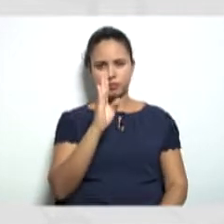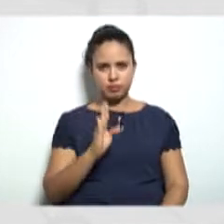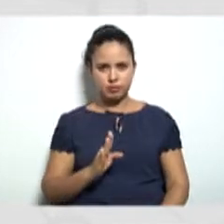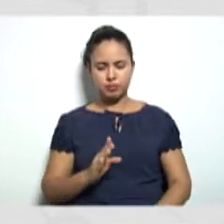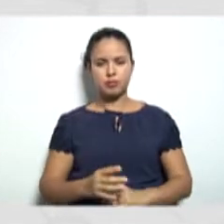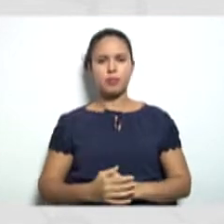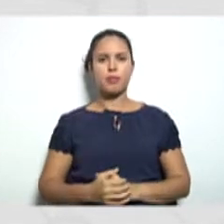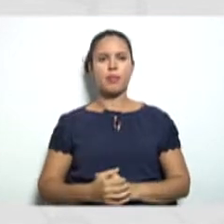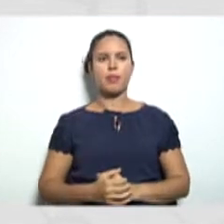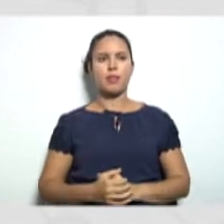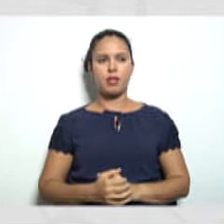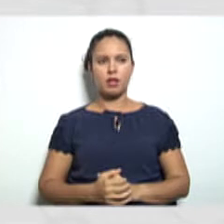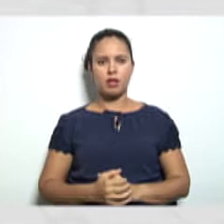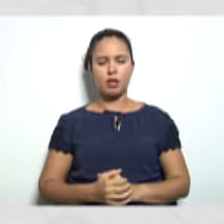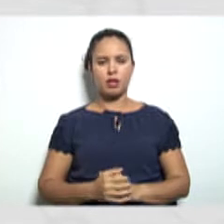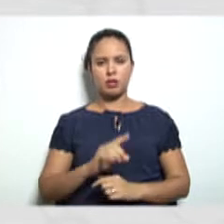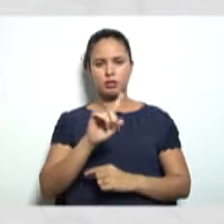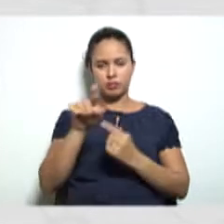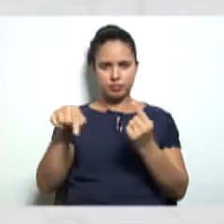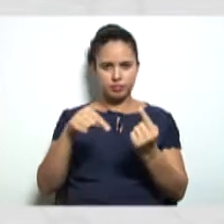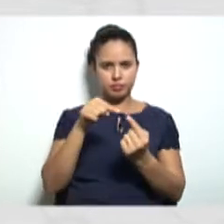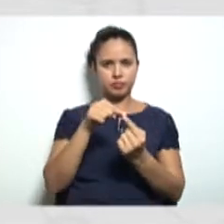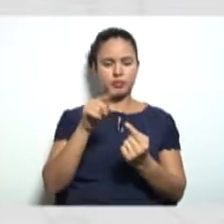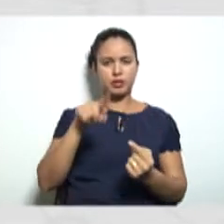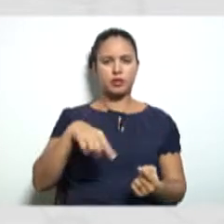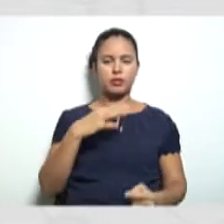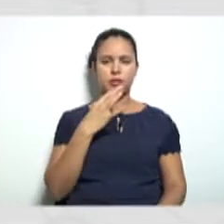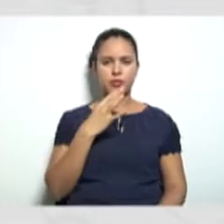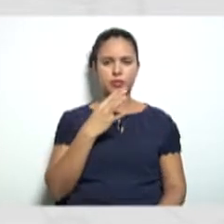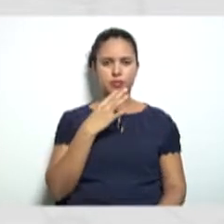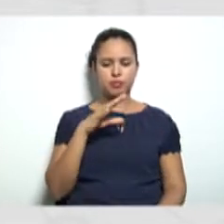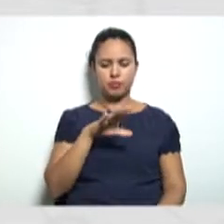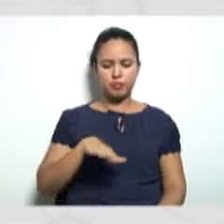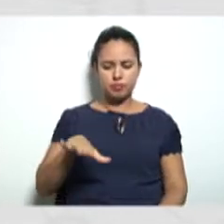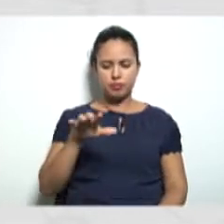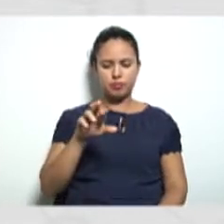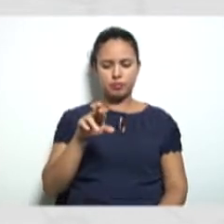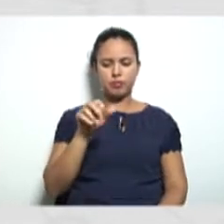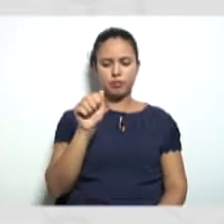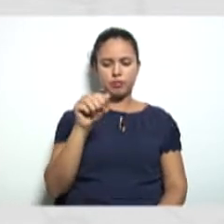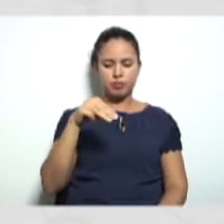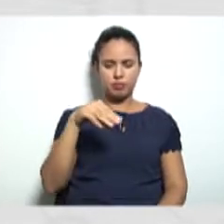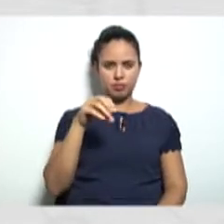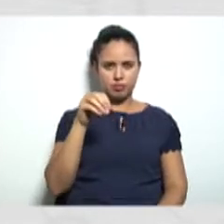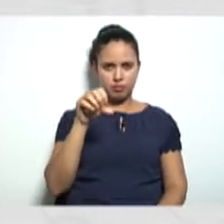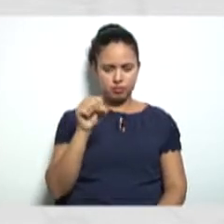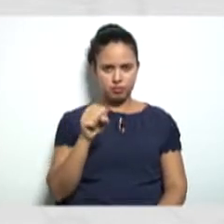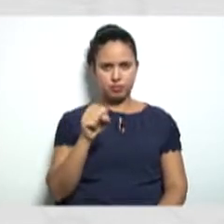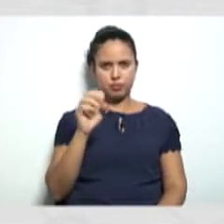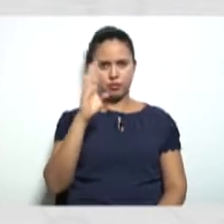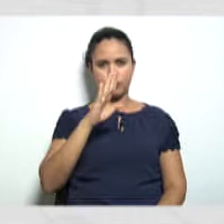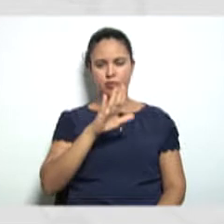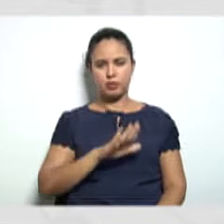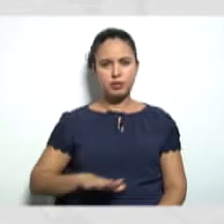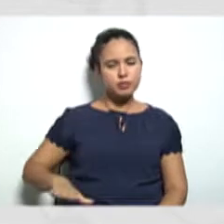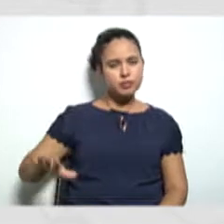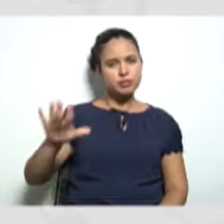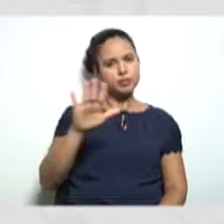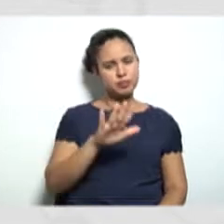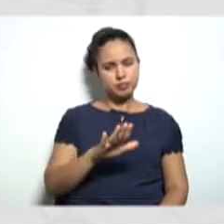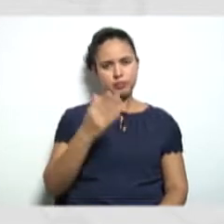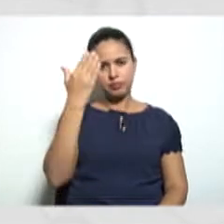Então, os objetivos da nossa aula é conhecer os ramos do cooperativismo no Brasil, entender as características dos